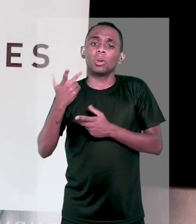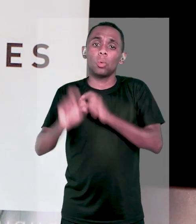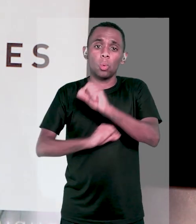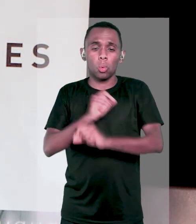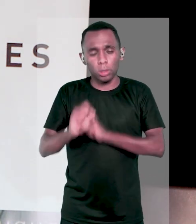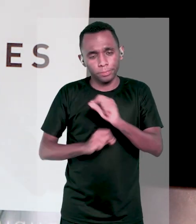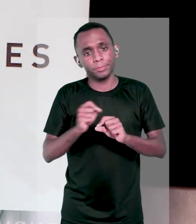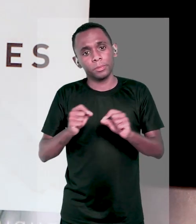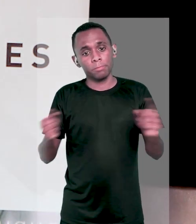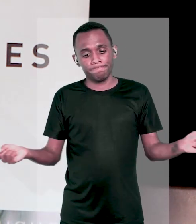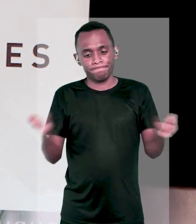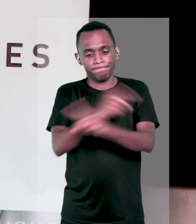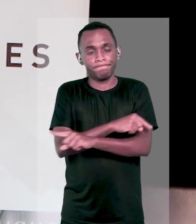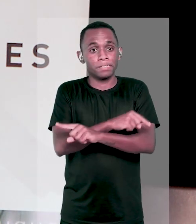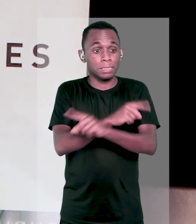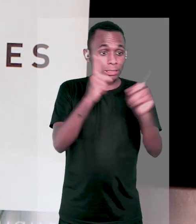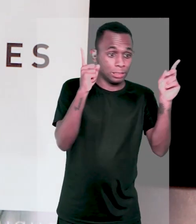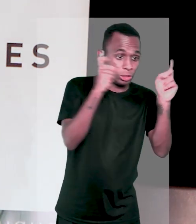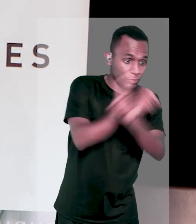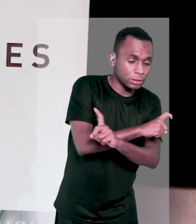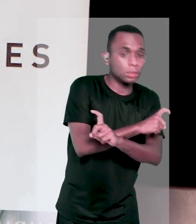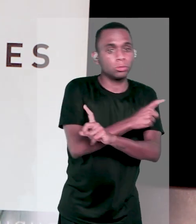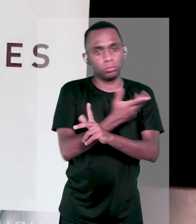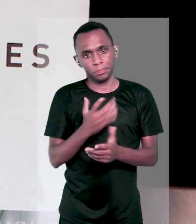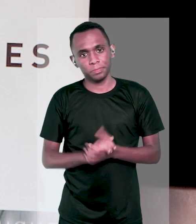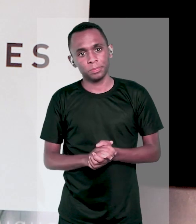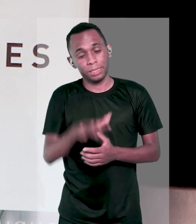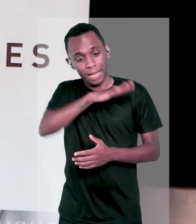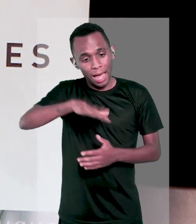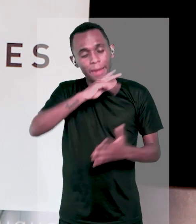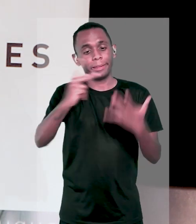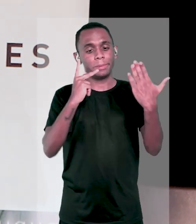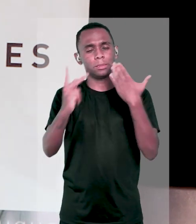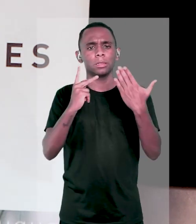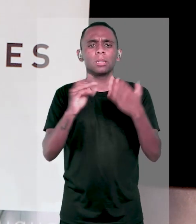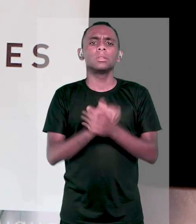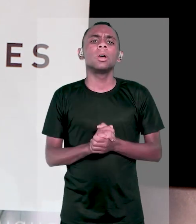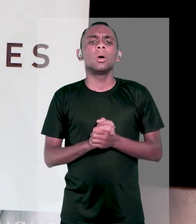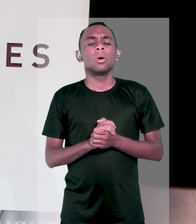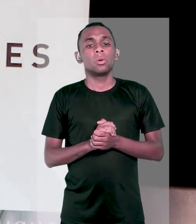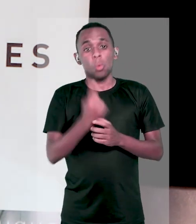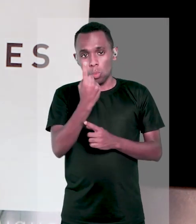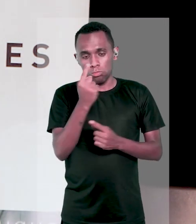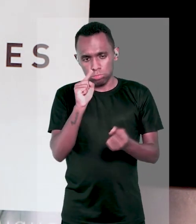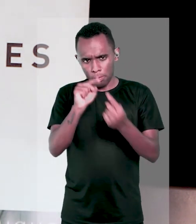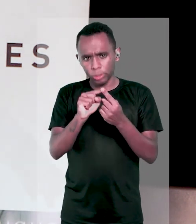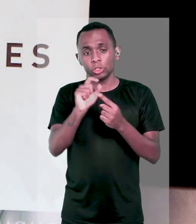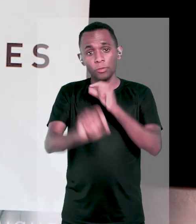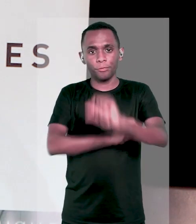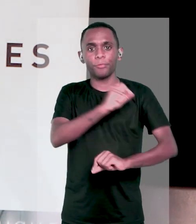ser resolvido no caso de Valéry o implexo é o contrário uma